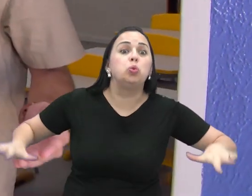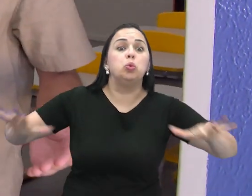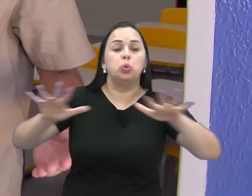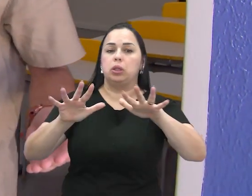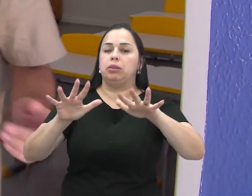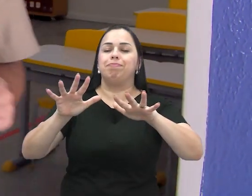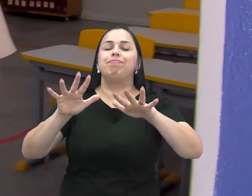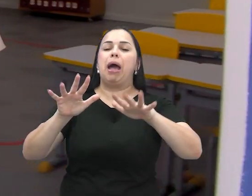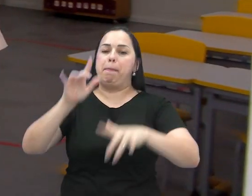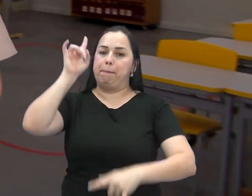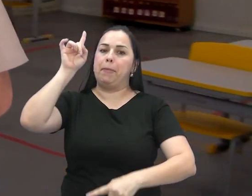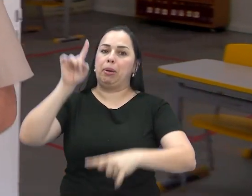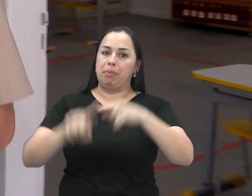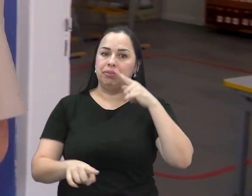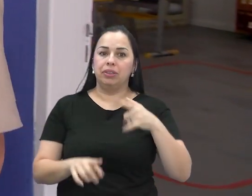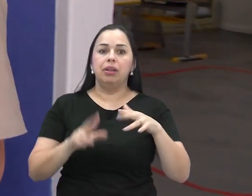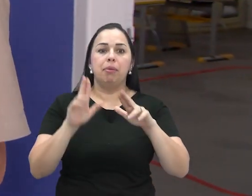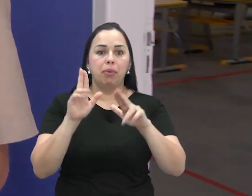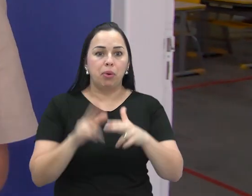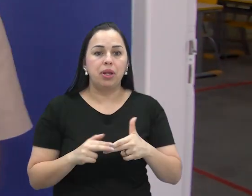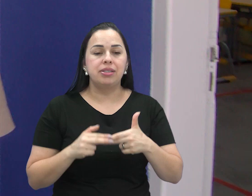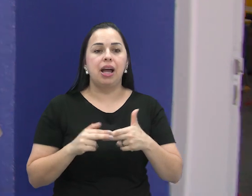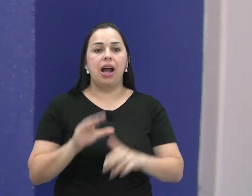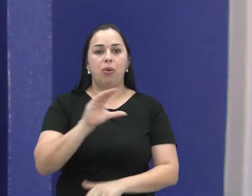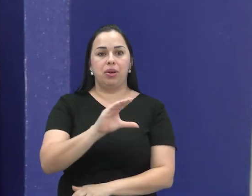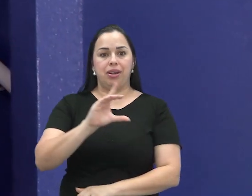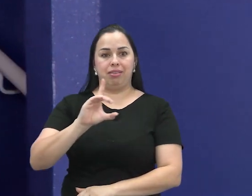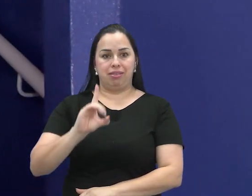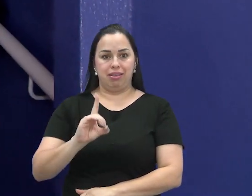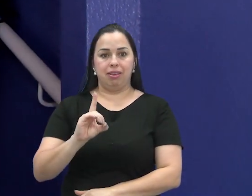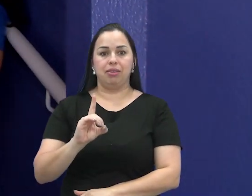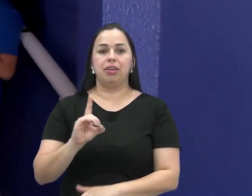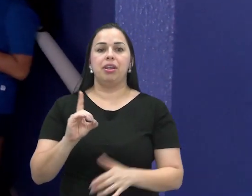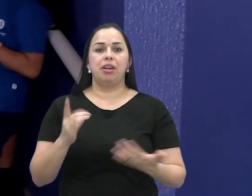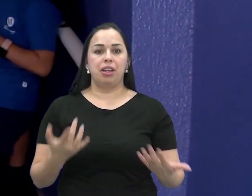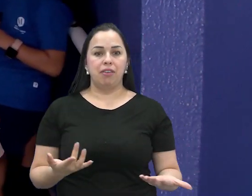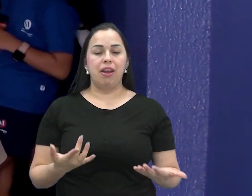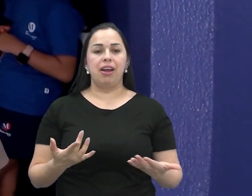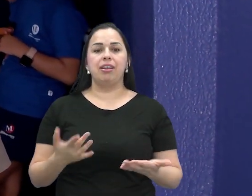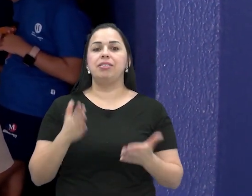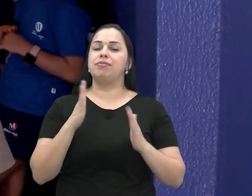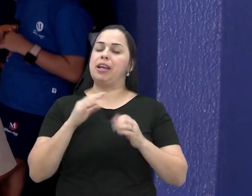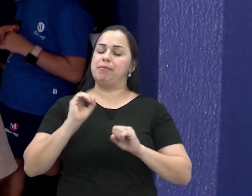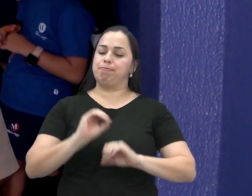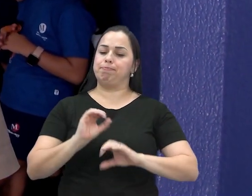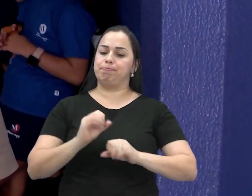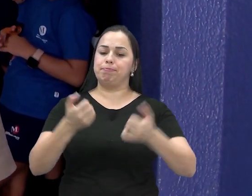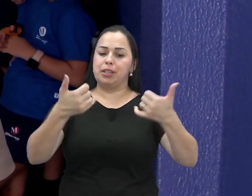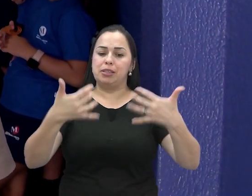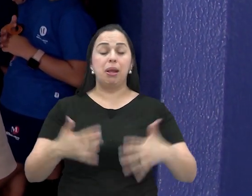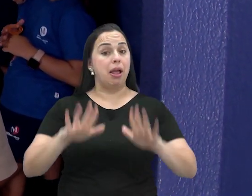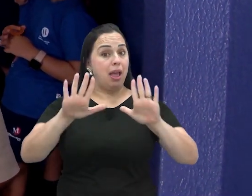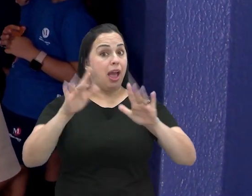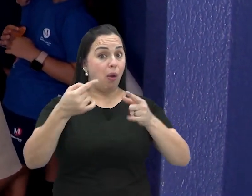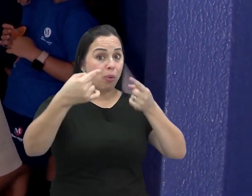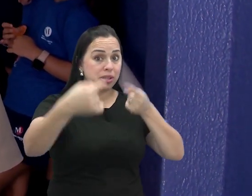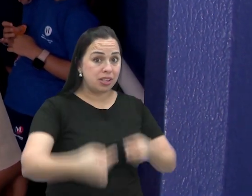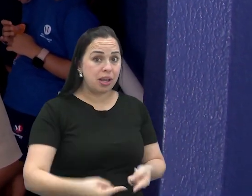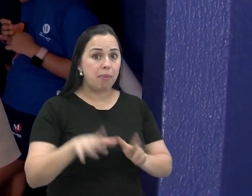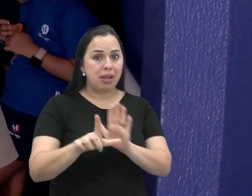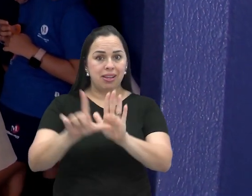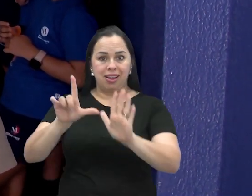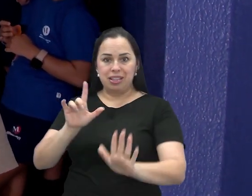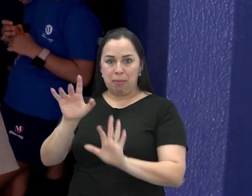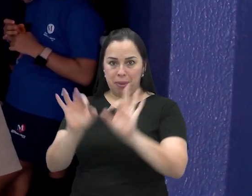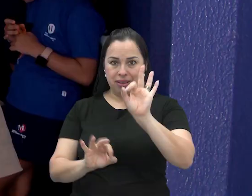ambientes escolares e intervalos. E é a coordenação pedagógica que vai lidar diretamente com este processo. Um desafio